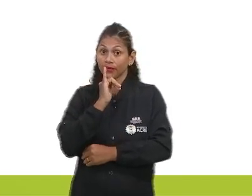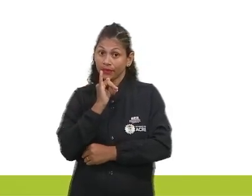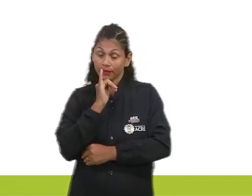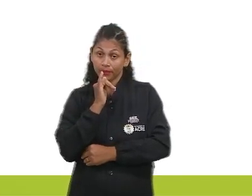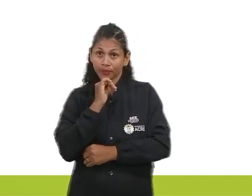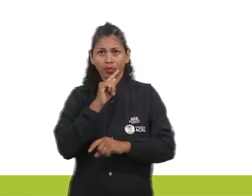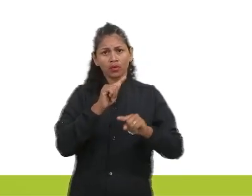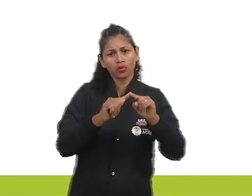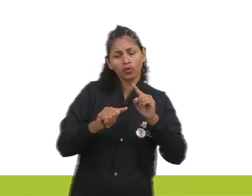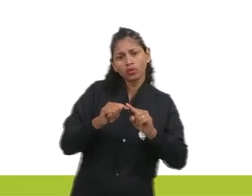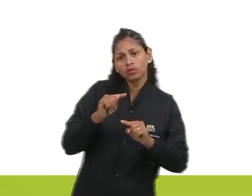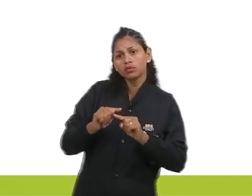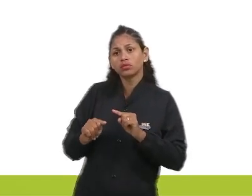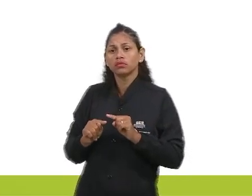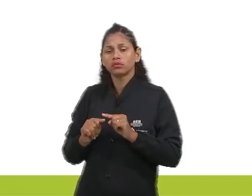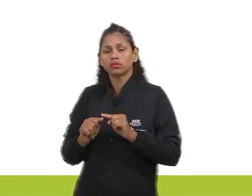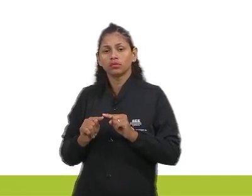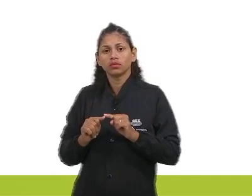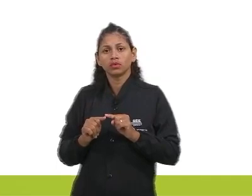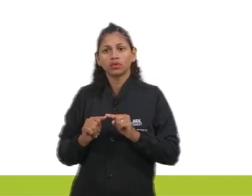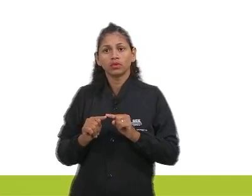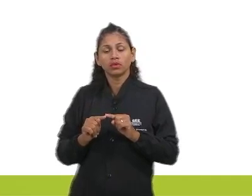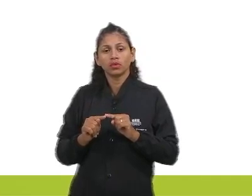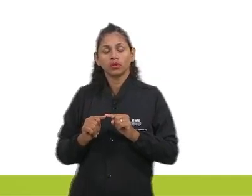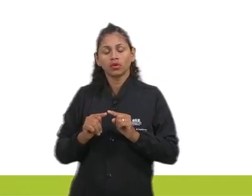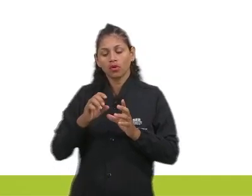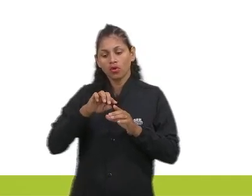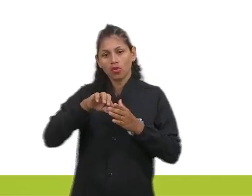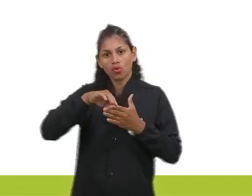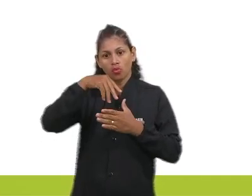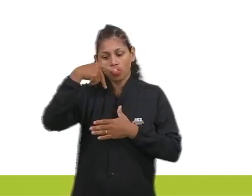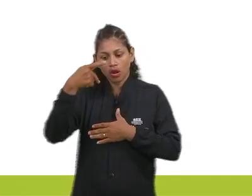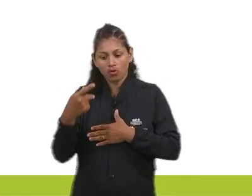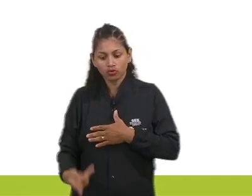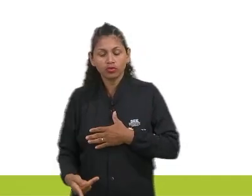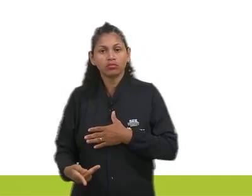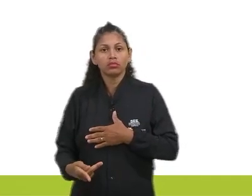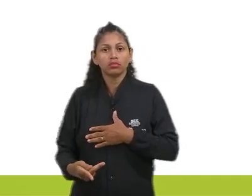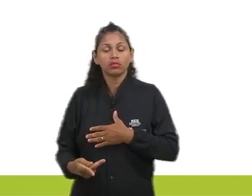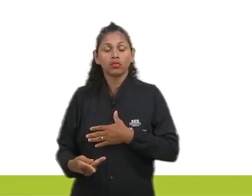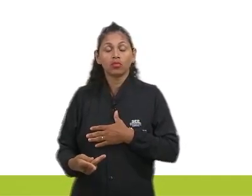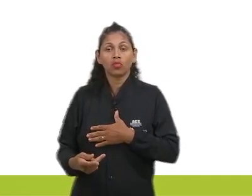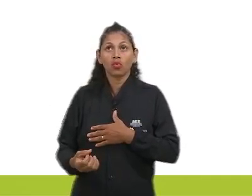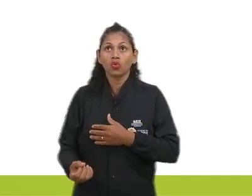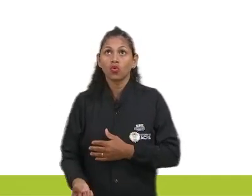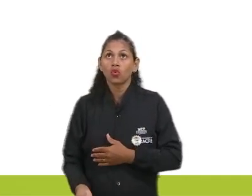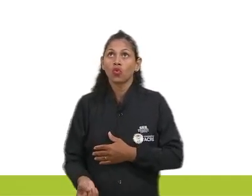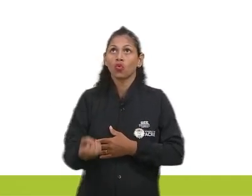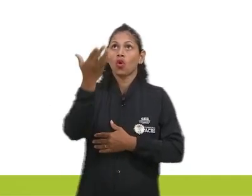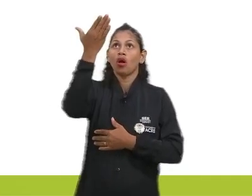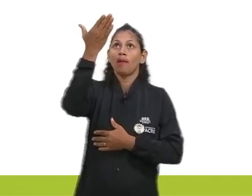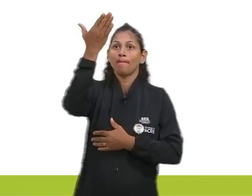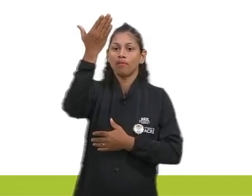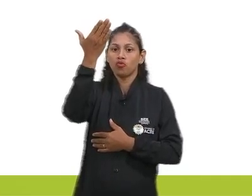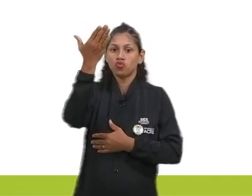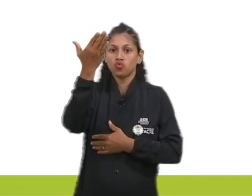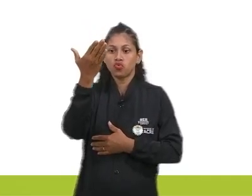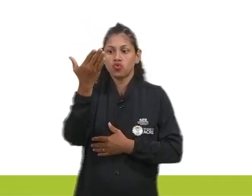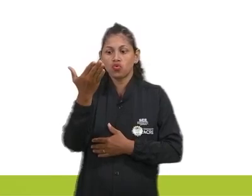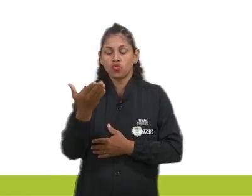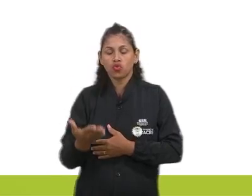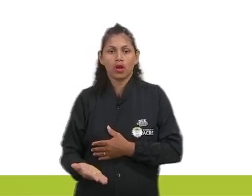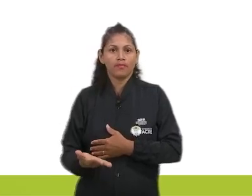um objeto volta ao chão quando arremessado para cima. Não porque milhões de